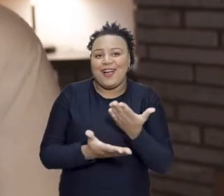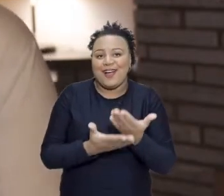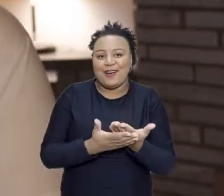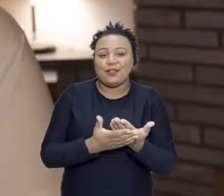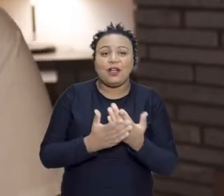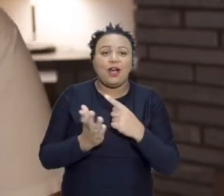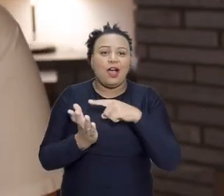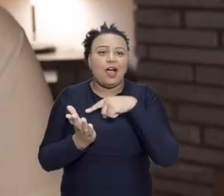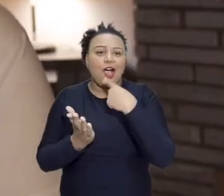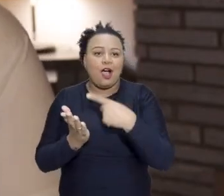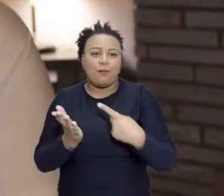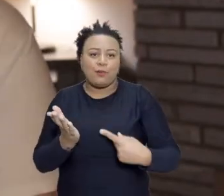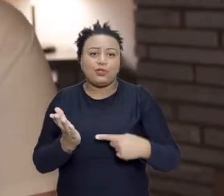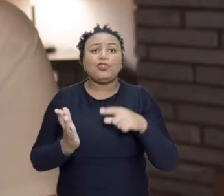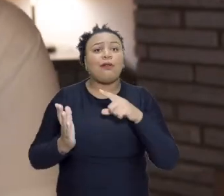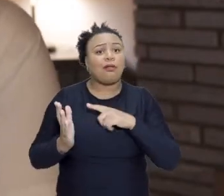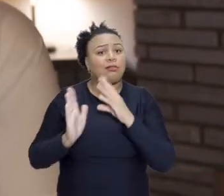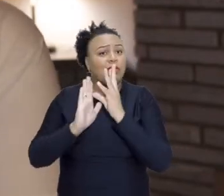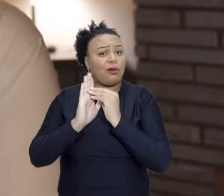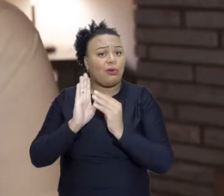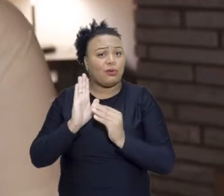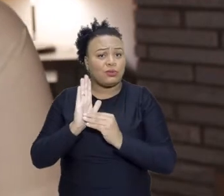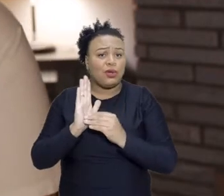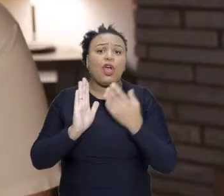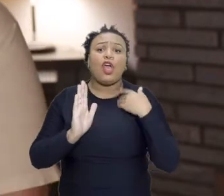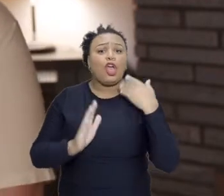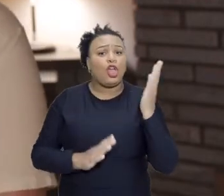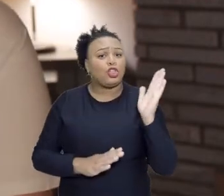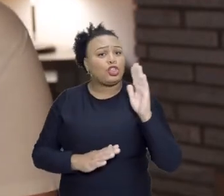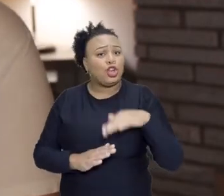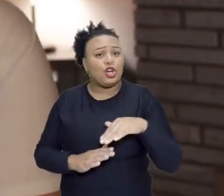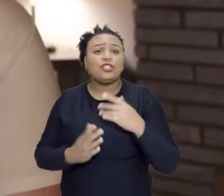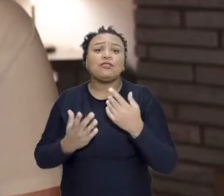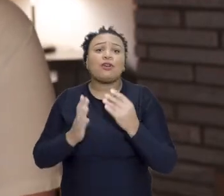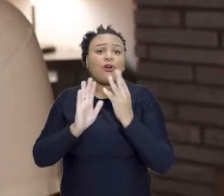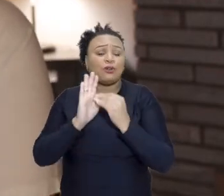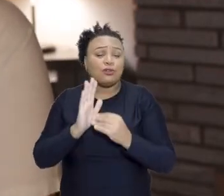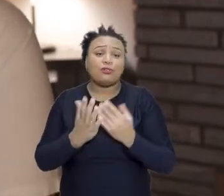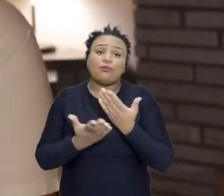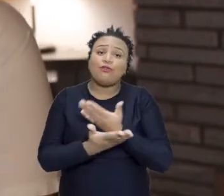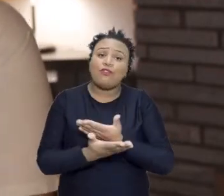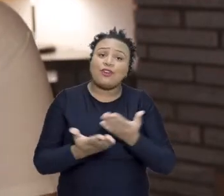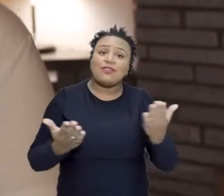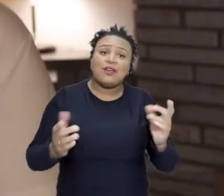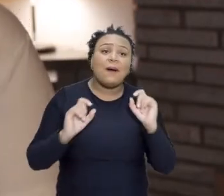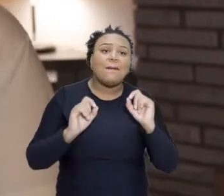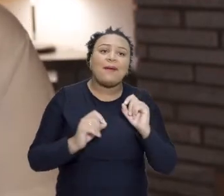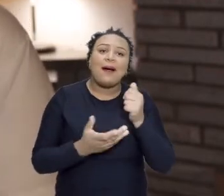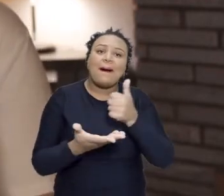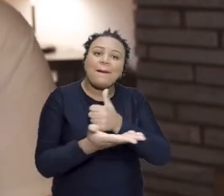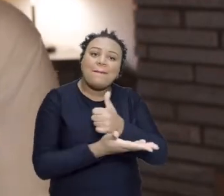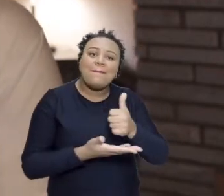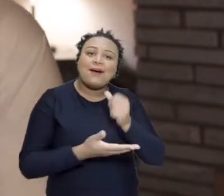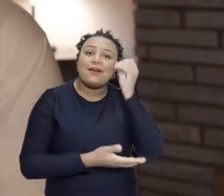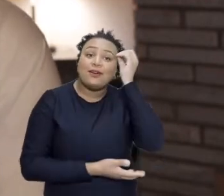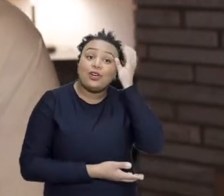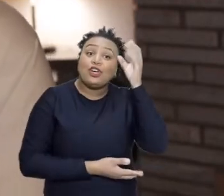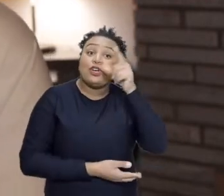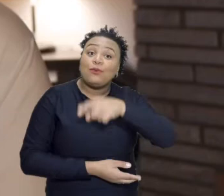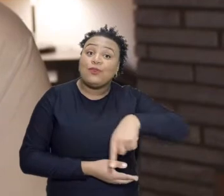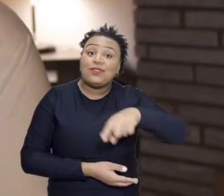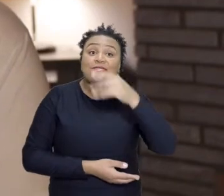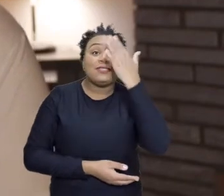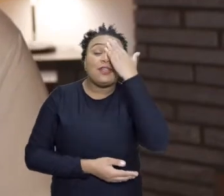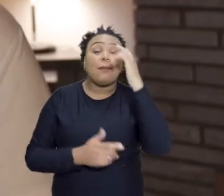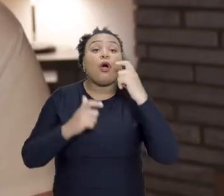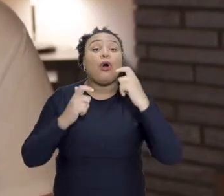ela tem esse conteúdo, eu trouxe esse conteúdo para vocês justamente para base de conhecimento, para que vocês saibam de onde